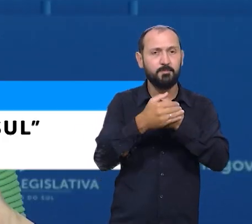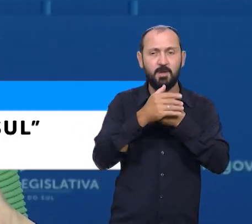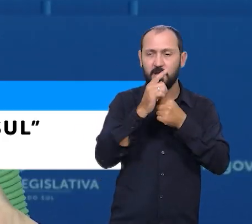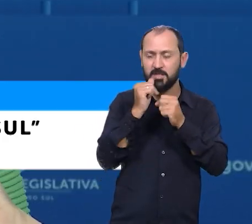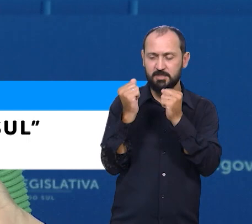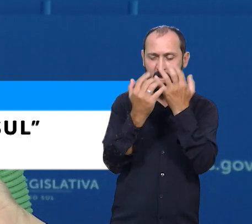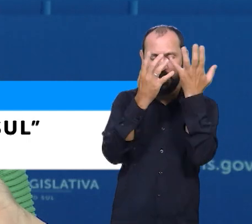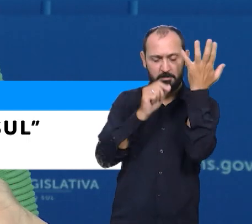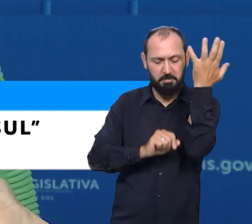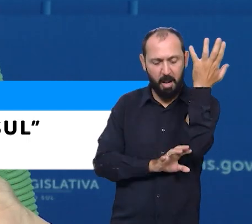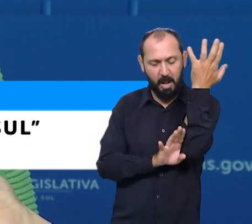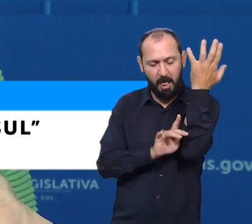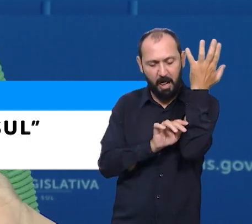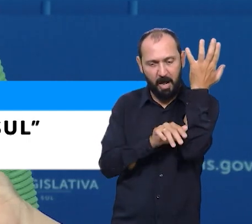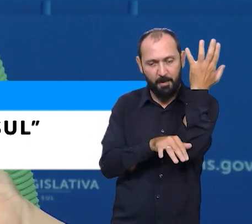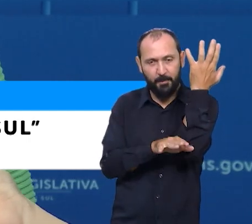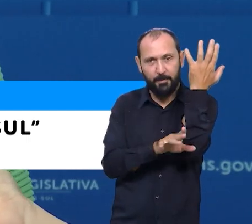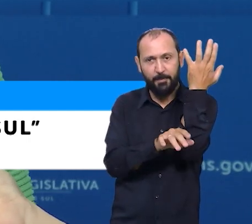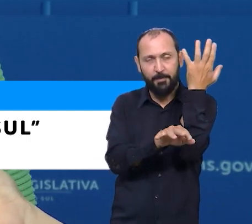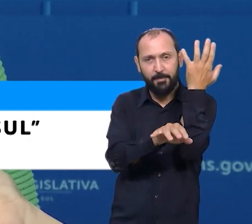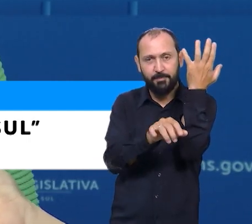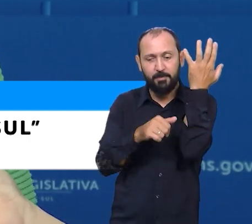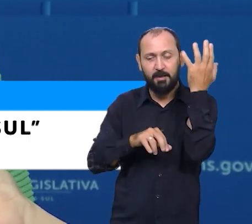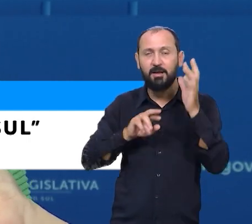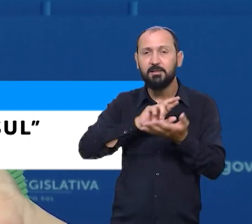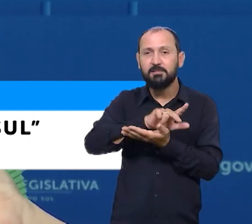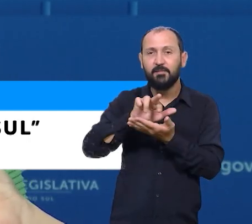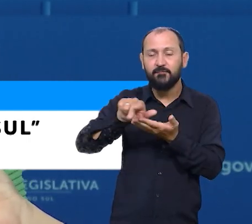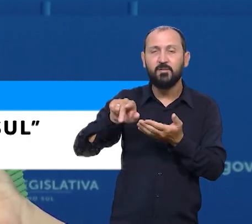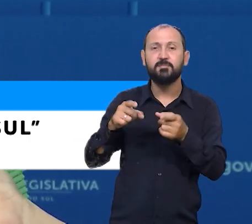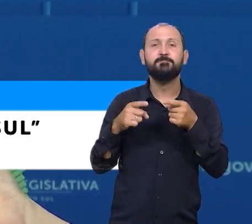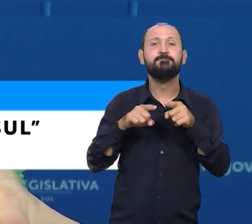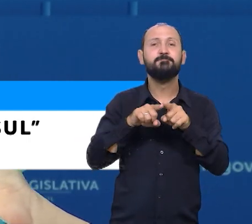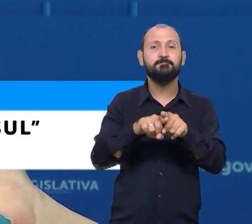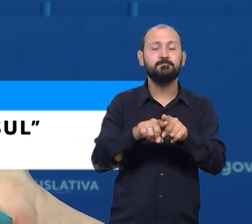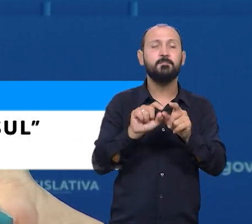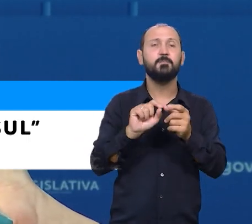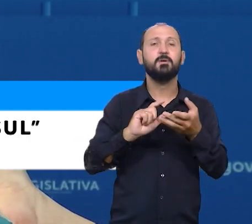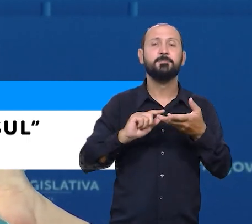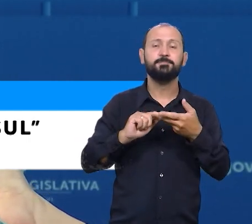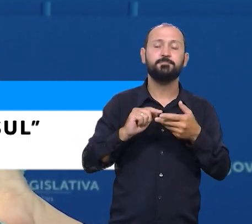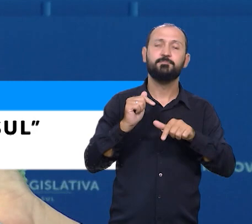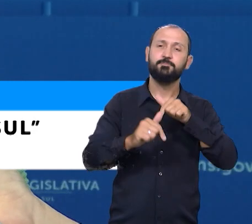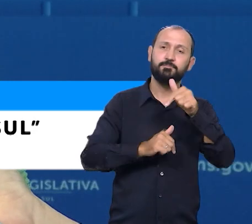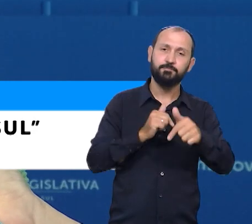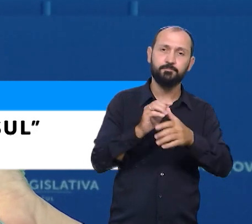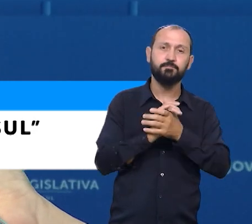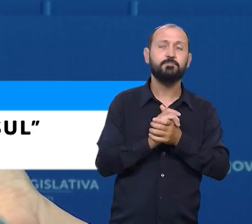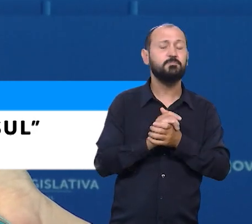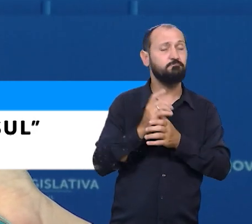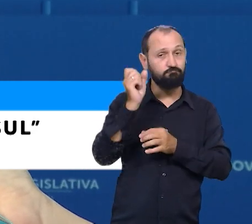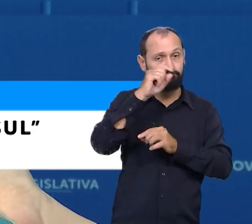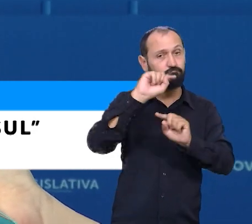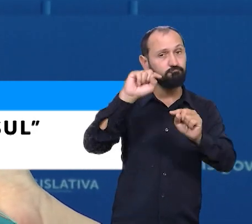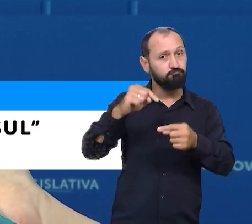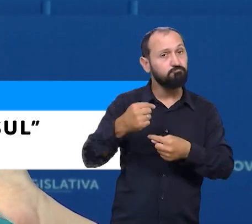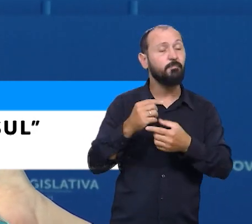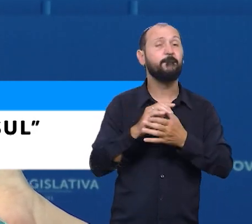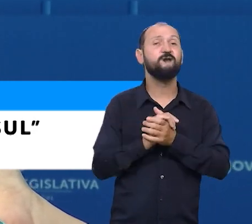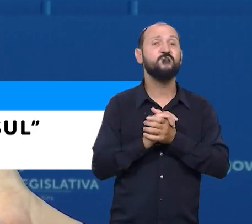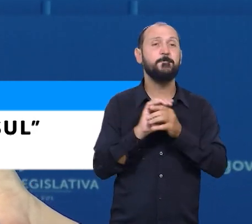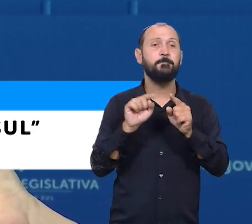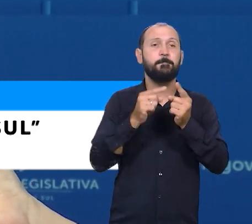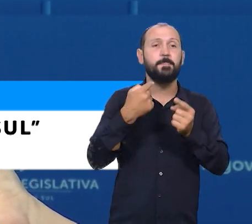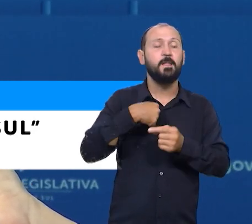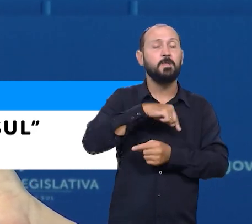essas nascentes, porque envolve uma série de parcerias e uma série de ações muito